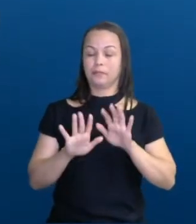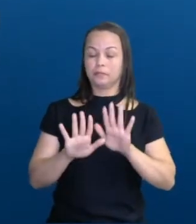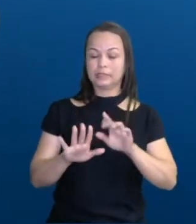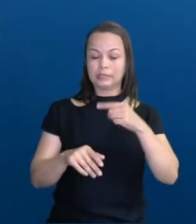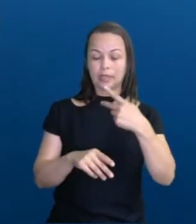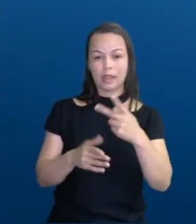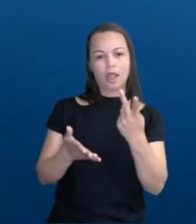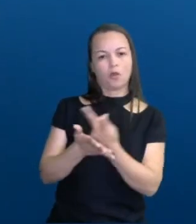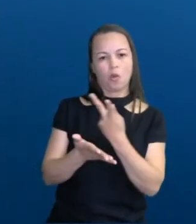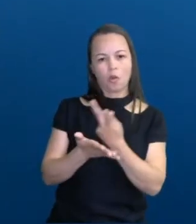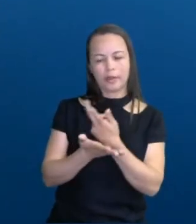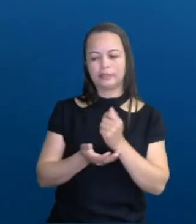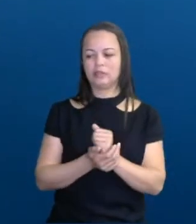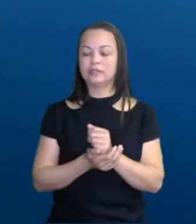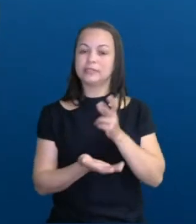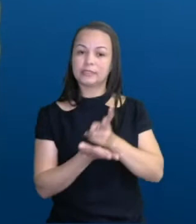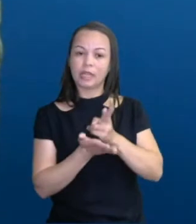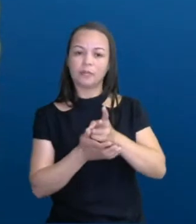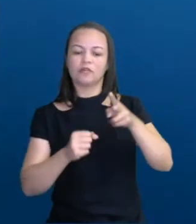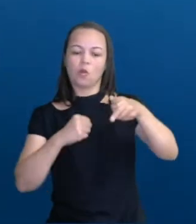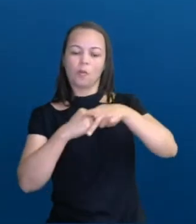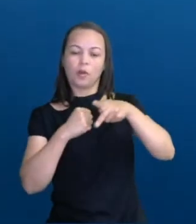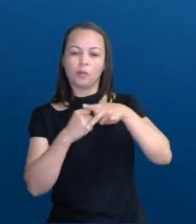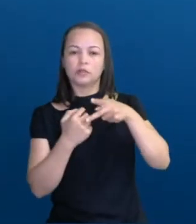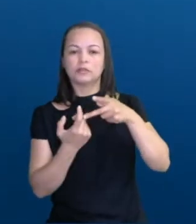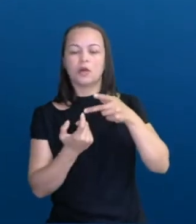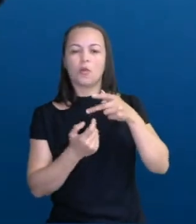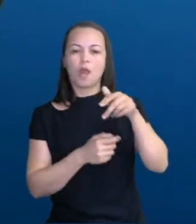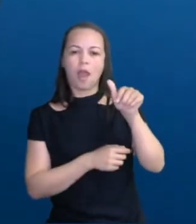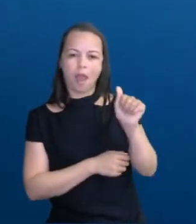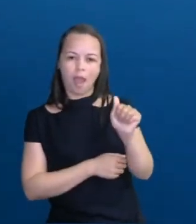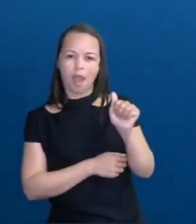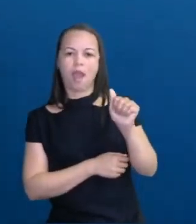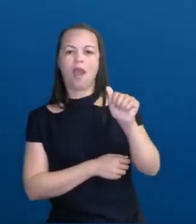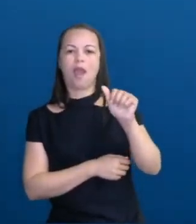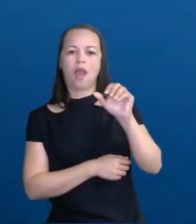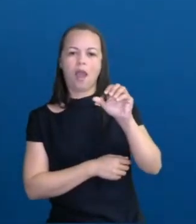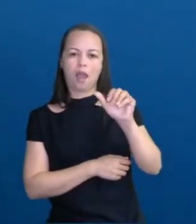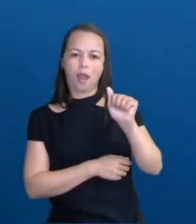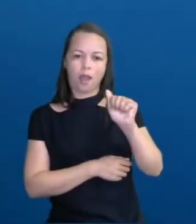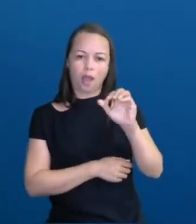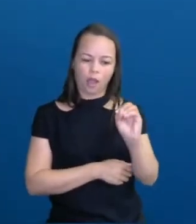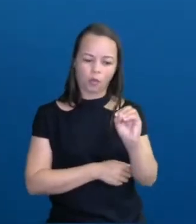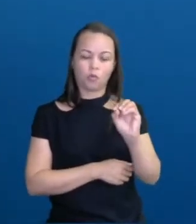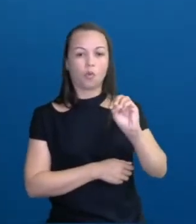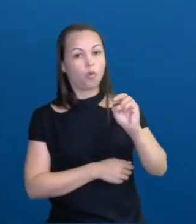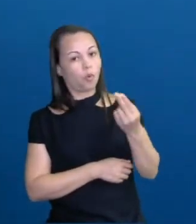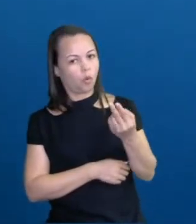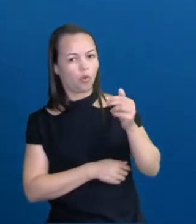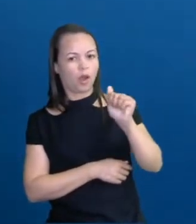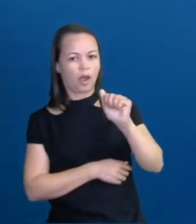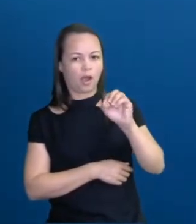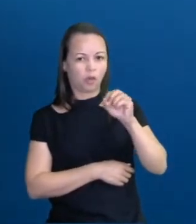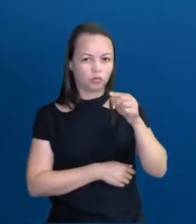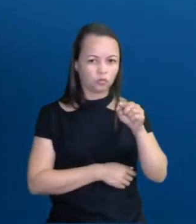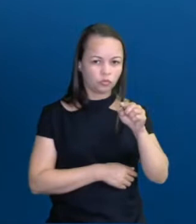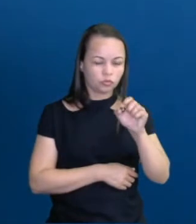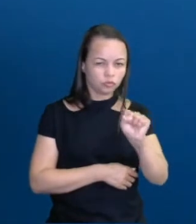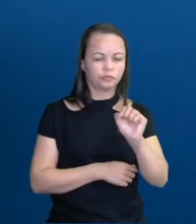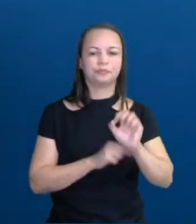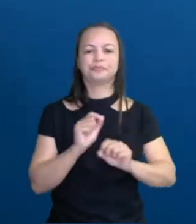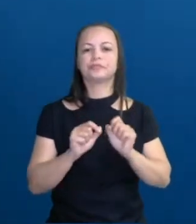sempre vai ter que utilizar a preposição a ao ou aos vamos lá fui em casa